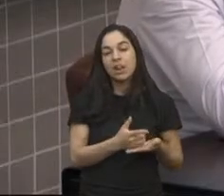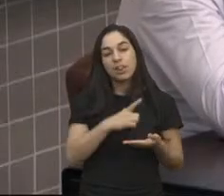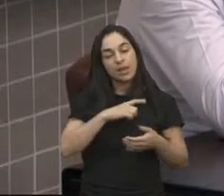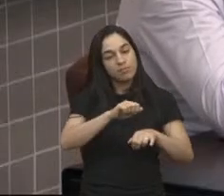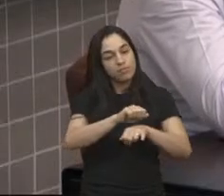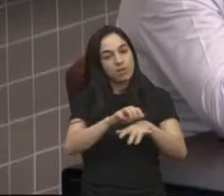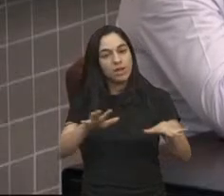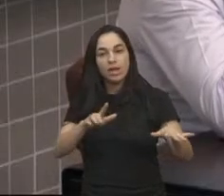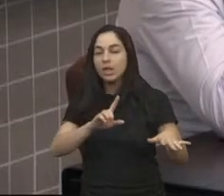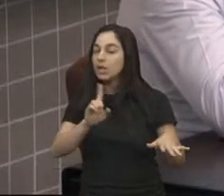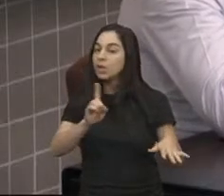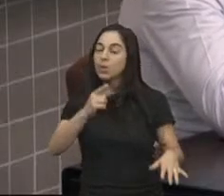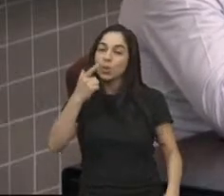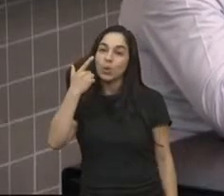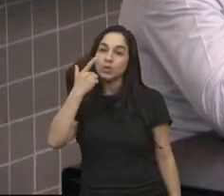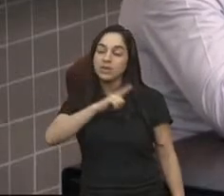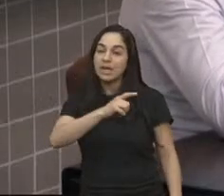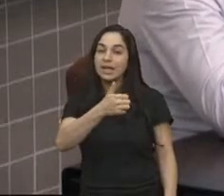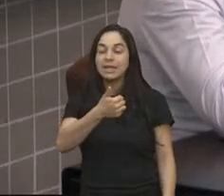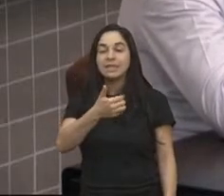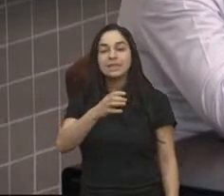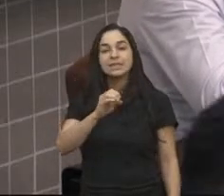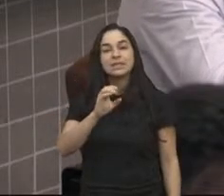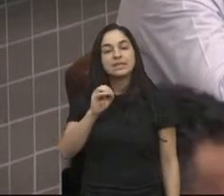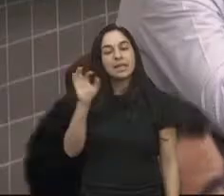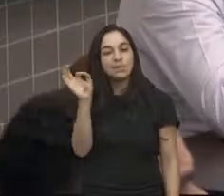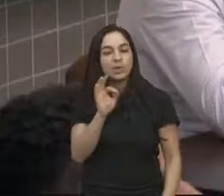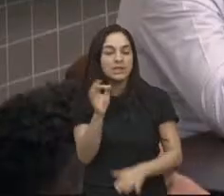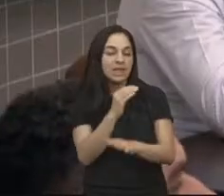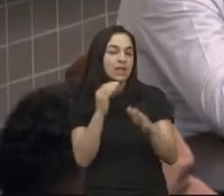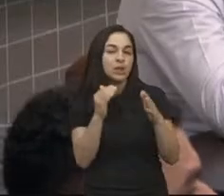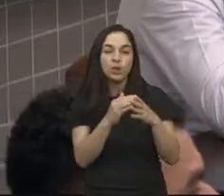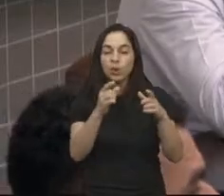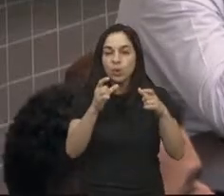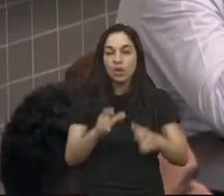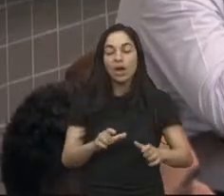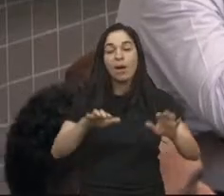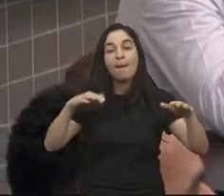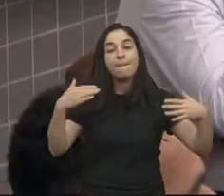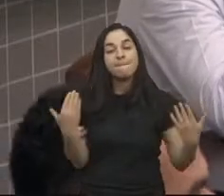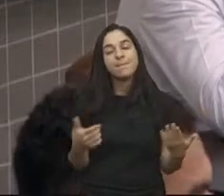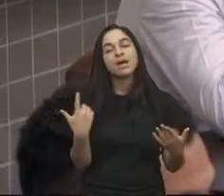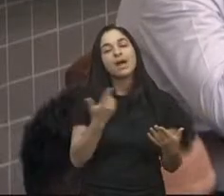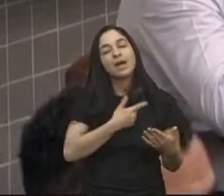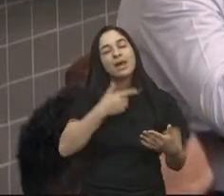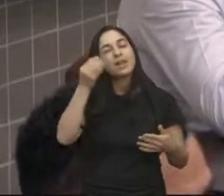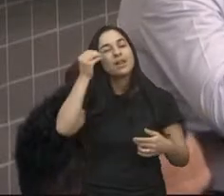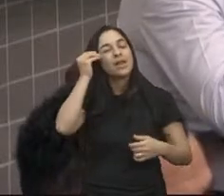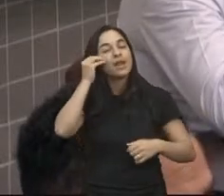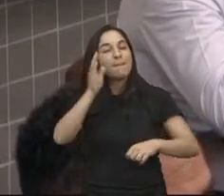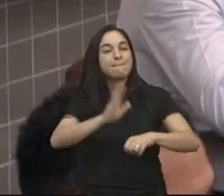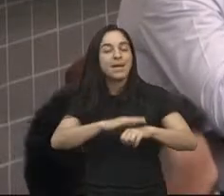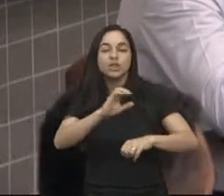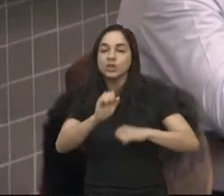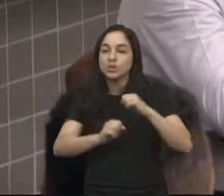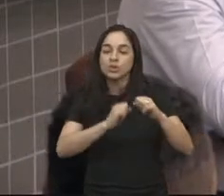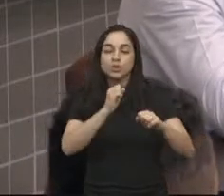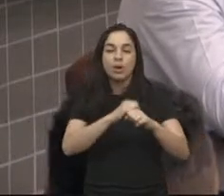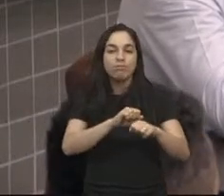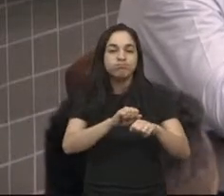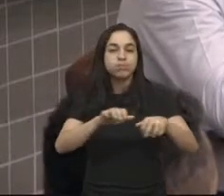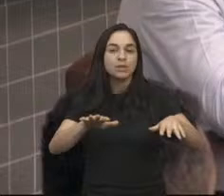consegue fazer em 100% do território do município, mas a tendência é sempre ir ampliando ano a ano para que a gente